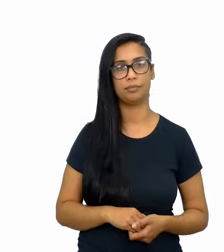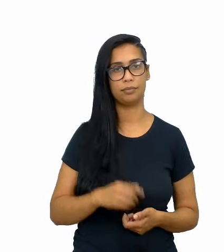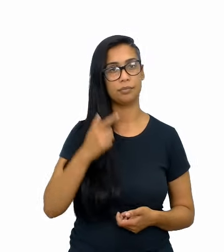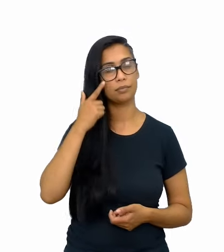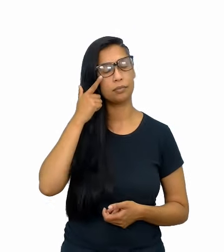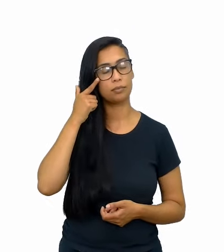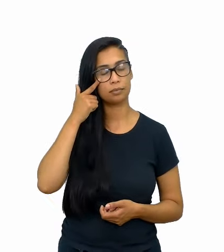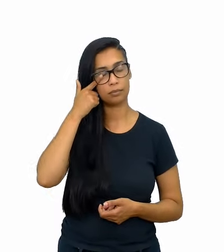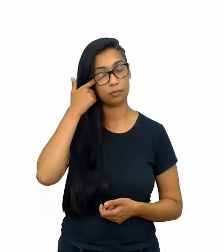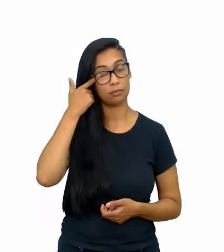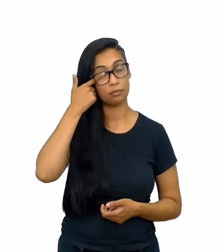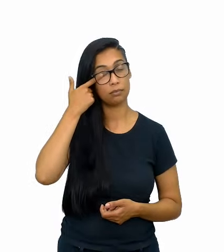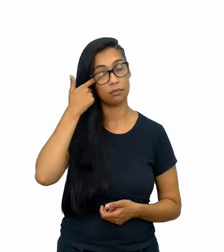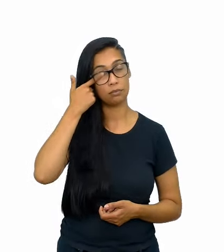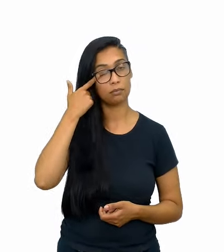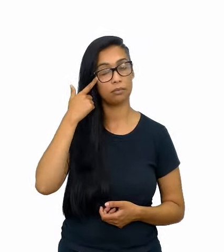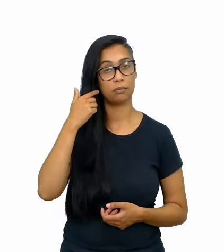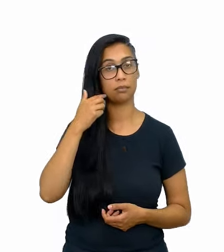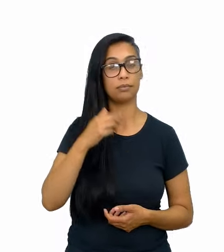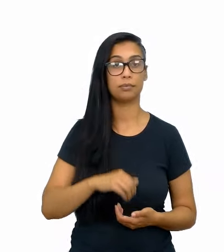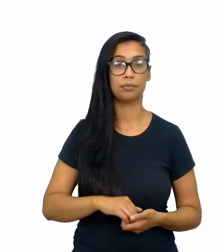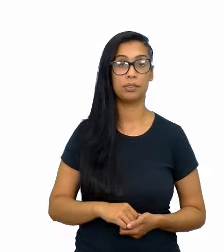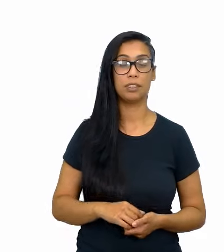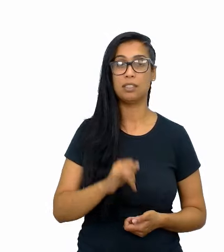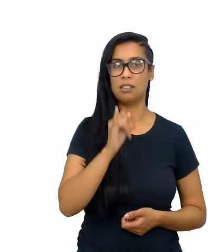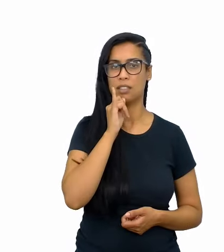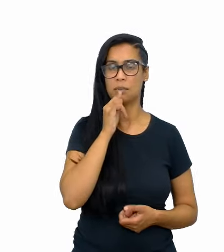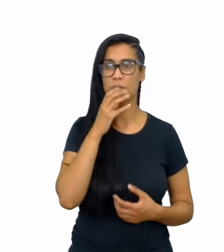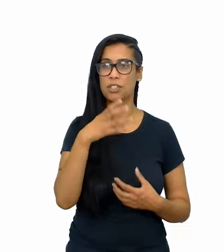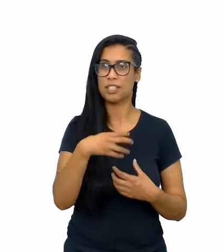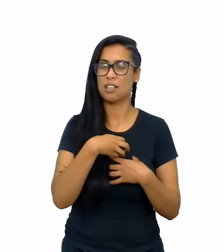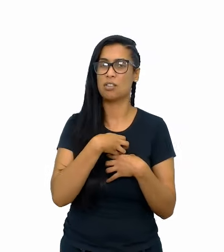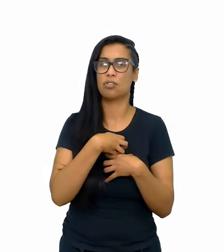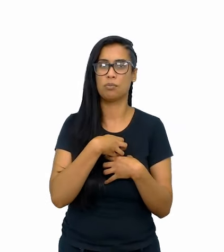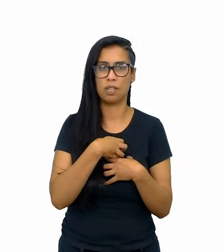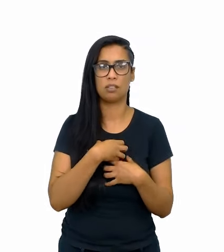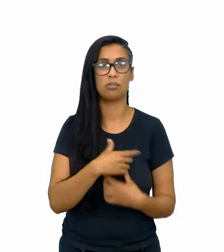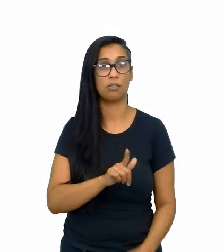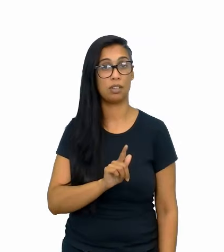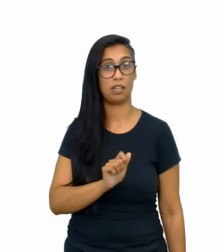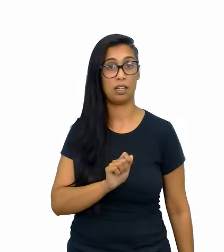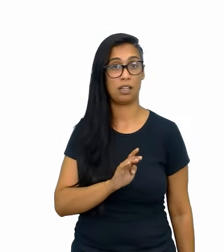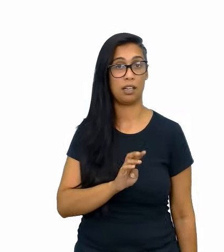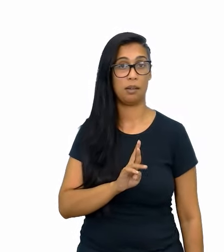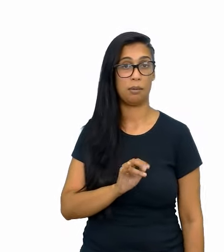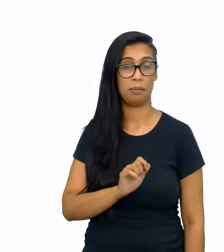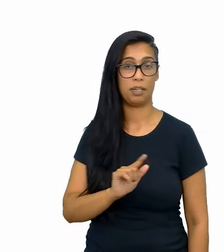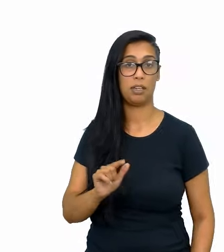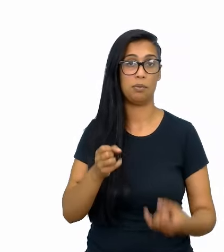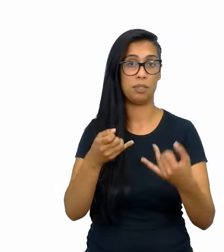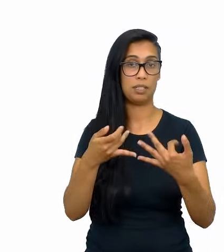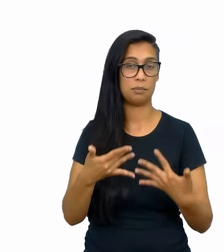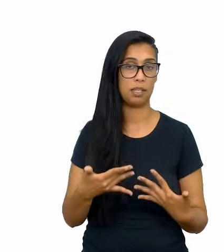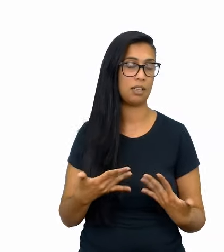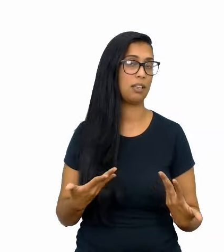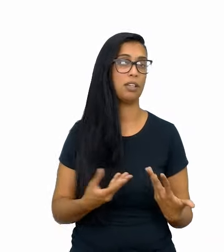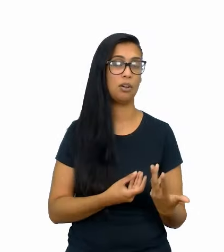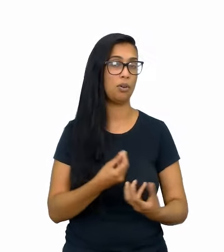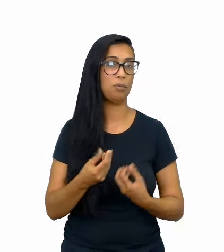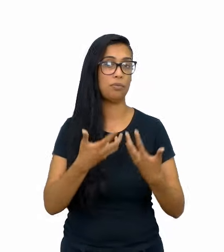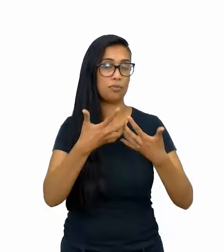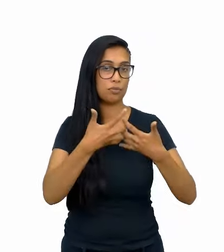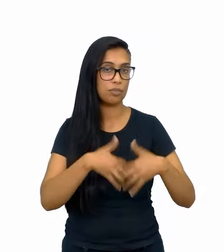são os sentimentos que o Gabriel traz dentro do relato. Enfim, essas e outras questões